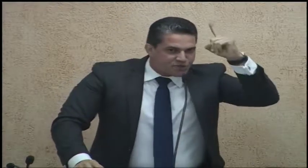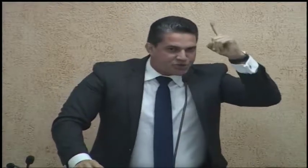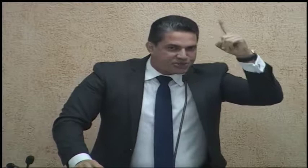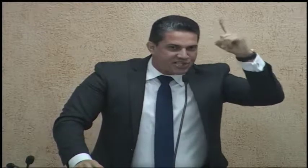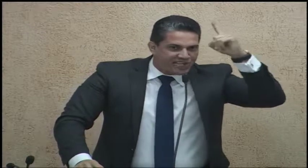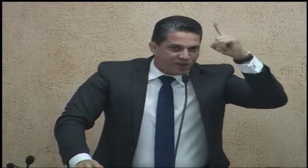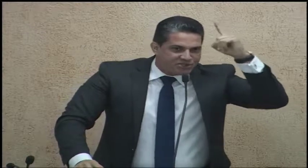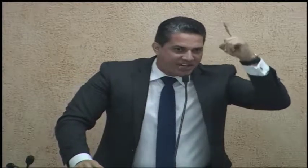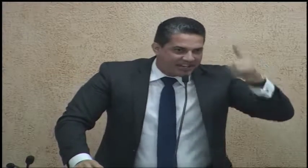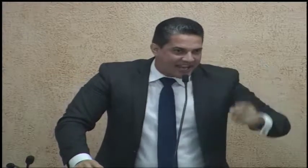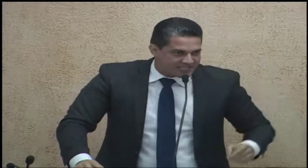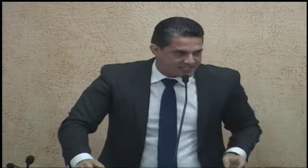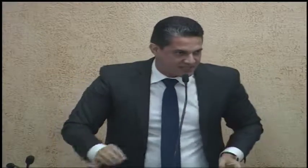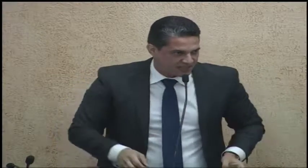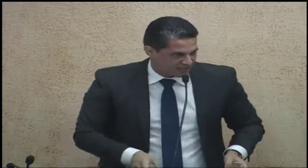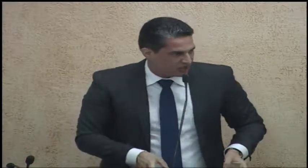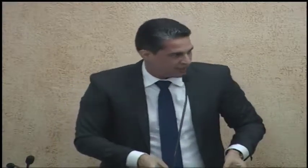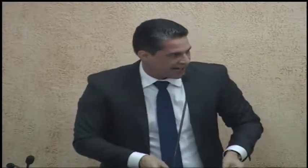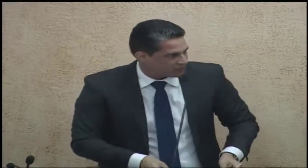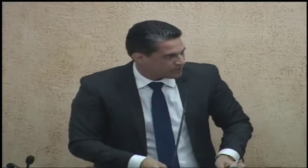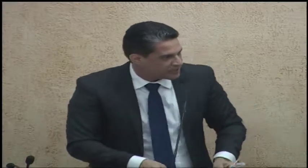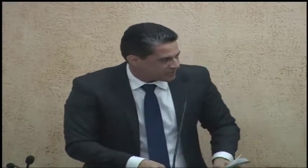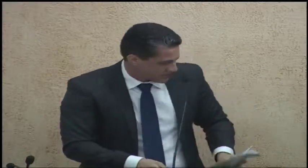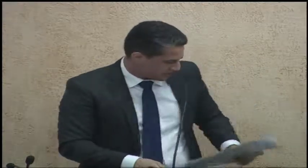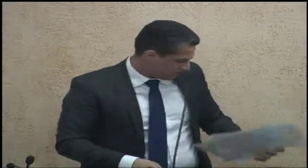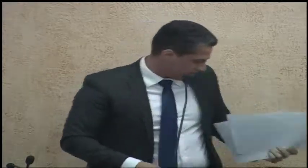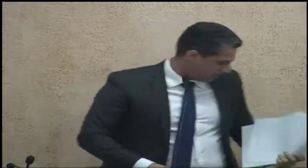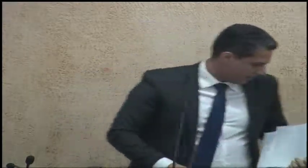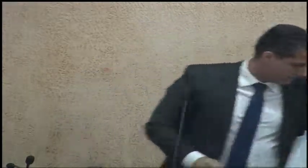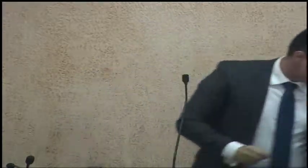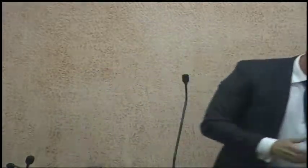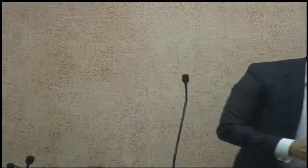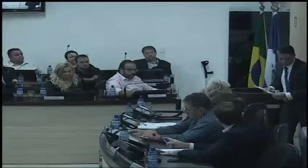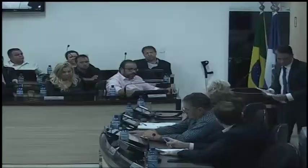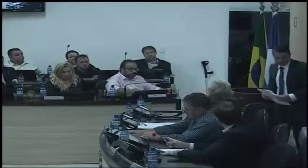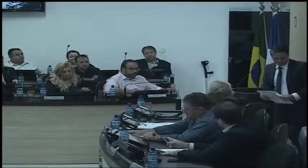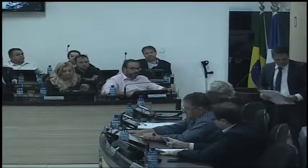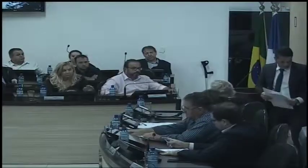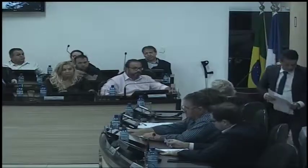Atos de justiça não se agradece. Obrigado, presidente.